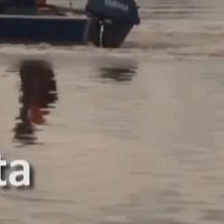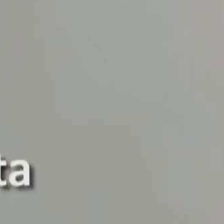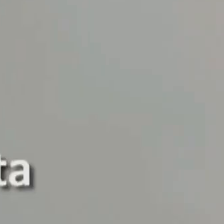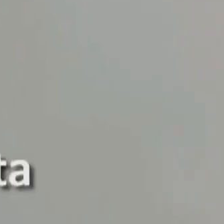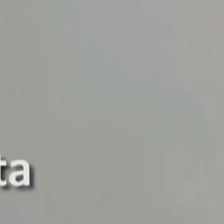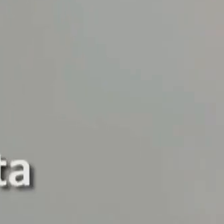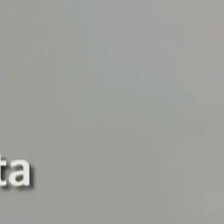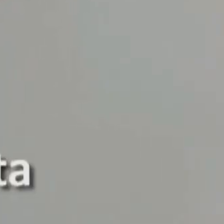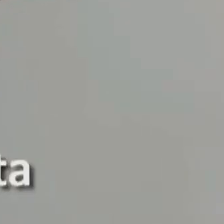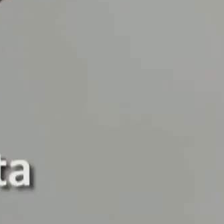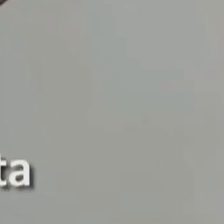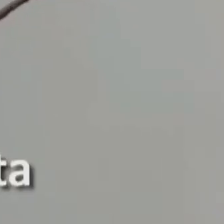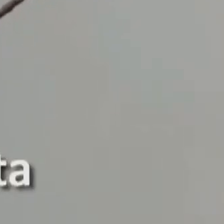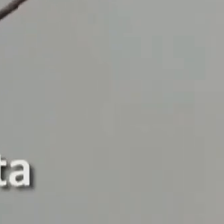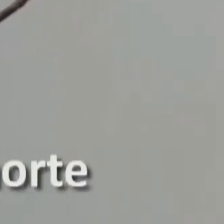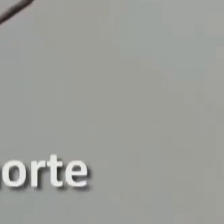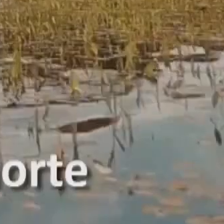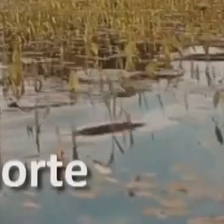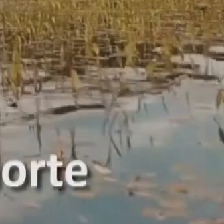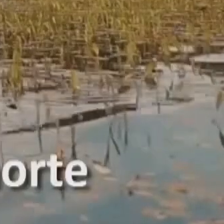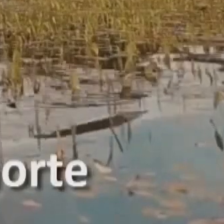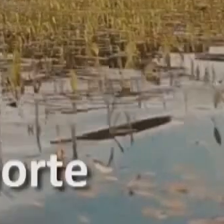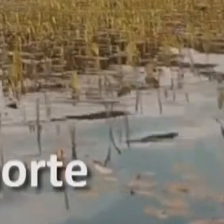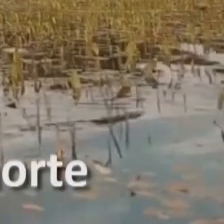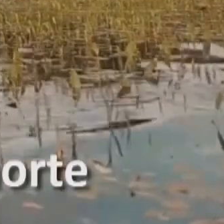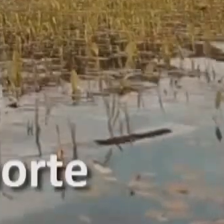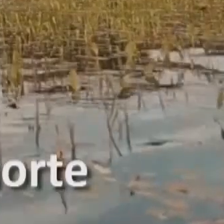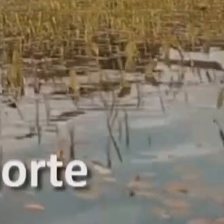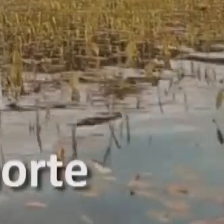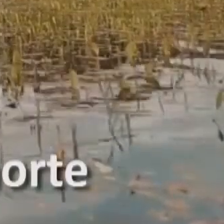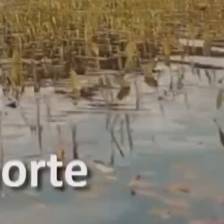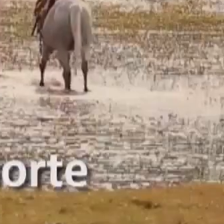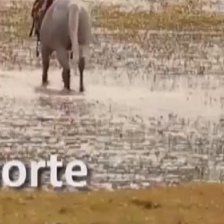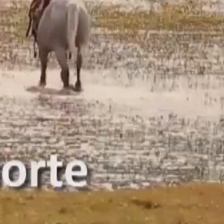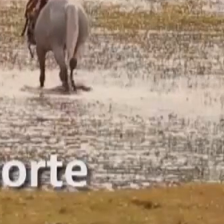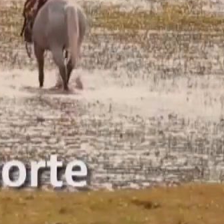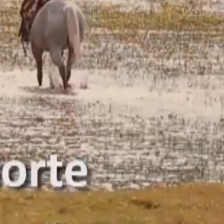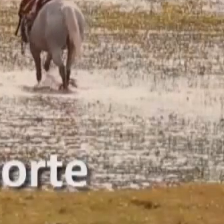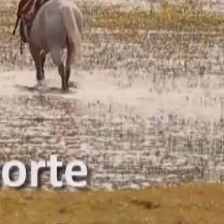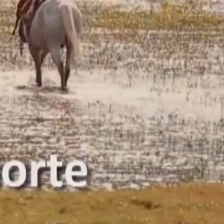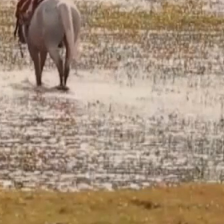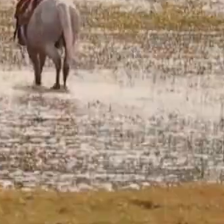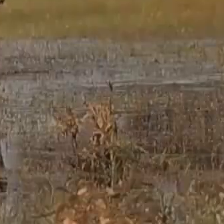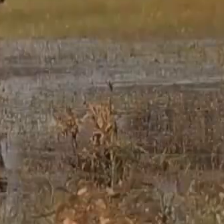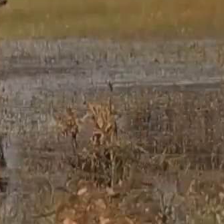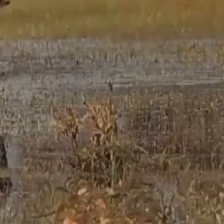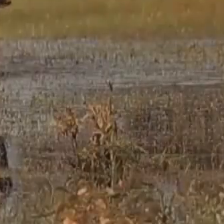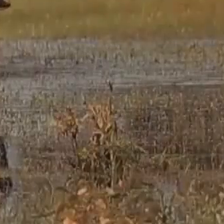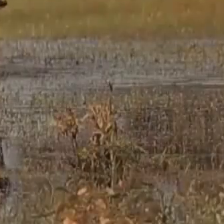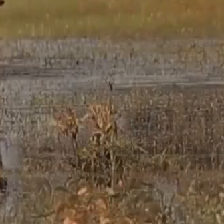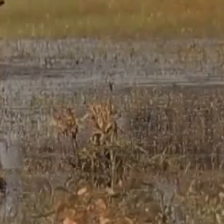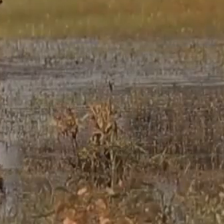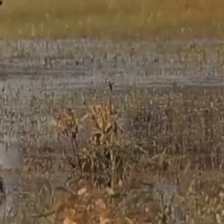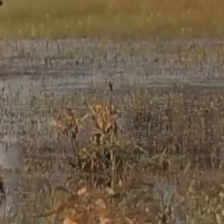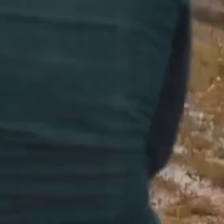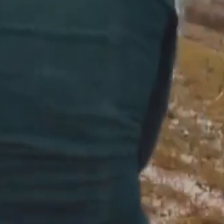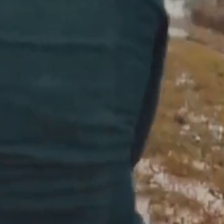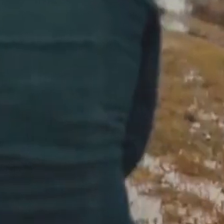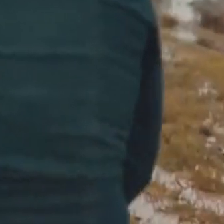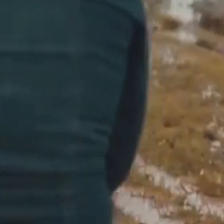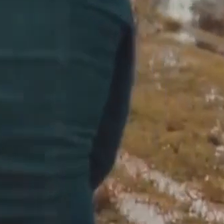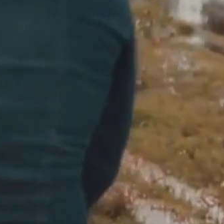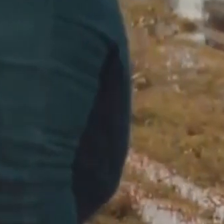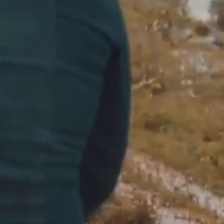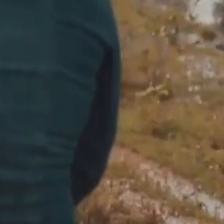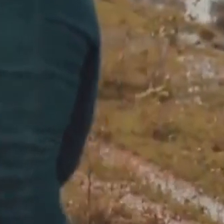não foge à luta, nem teme que te amora a própria morte, terra adorada,